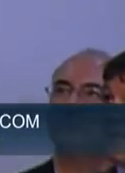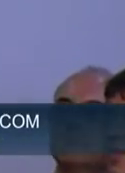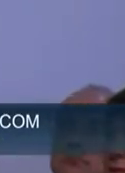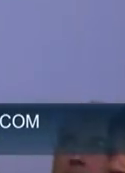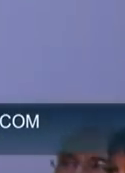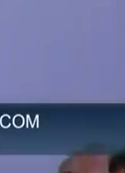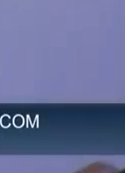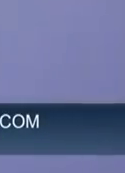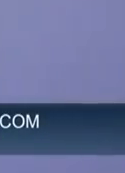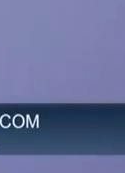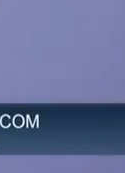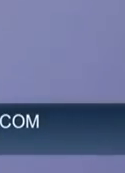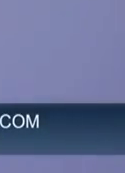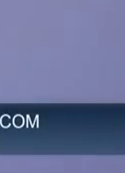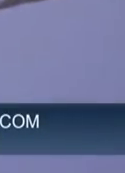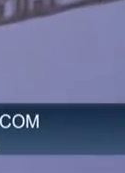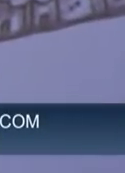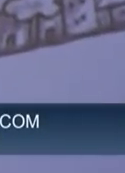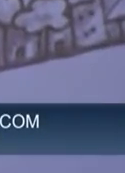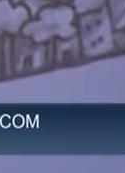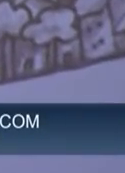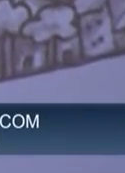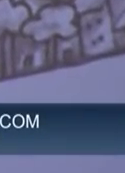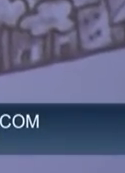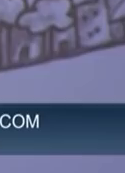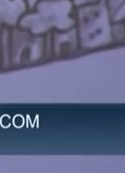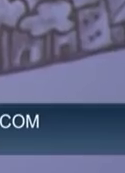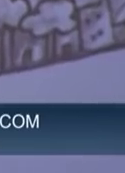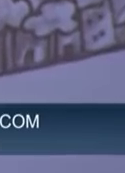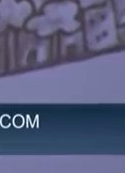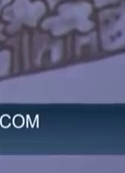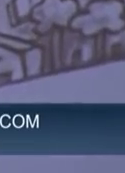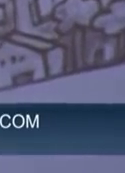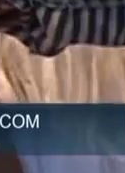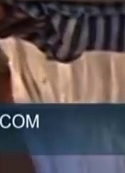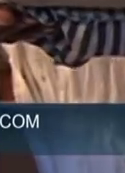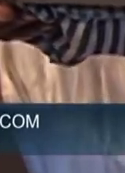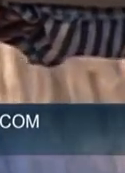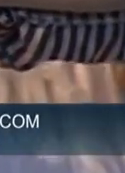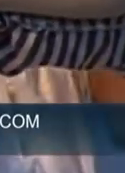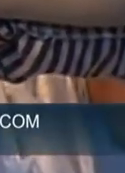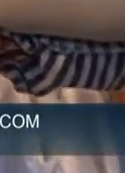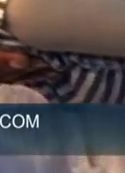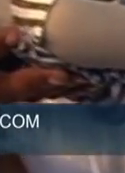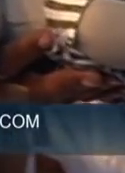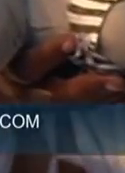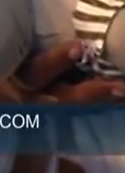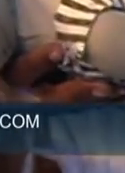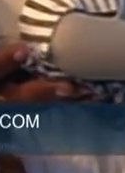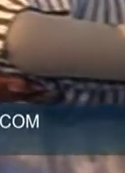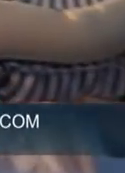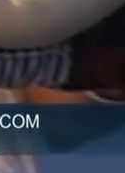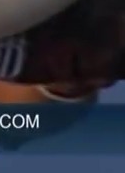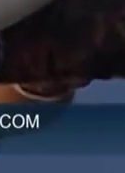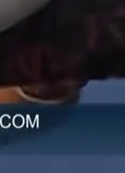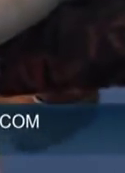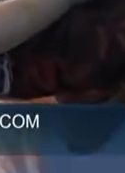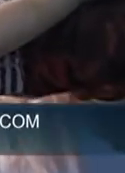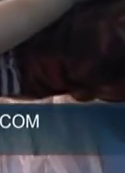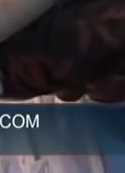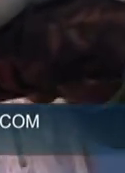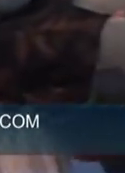É com o nosso sorriso, com os nossos mitos, com tudo o que acreditamos,